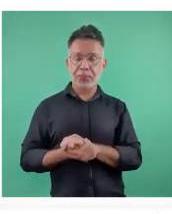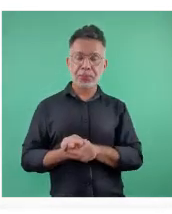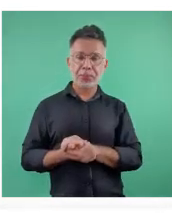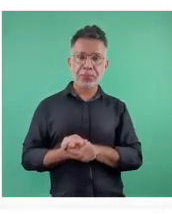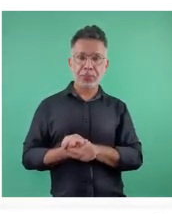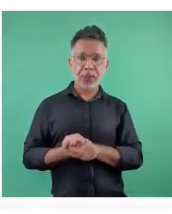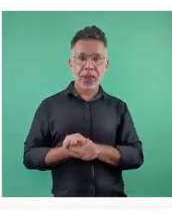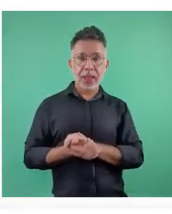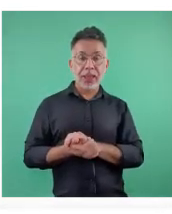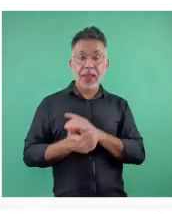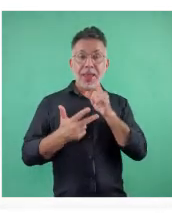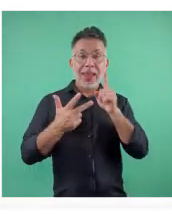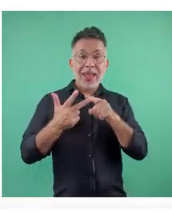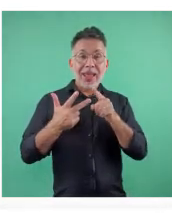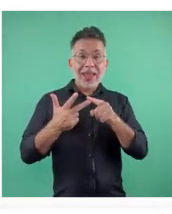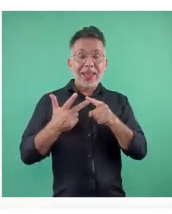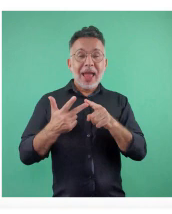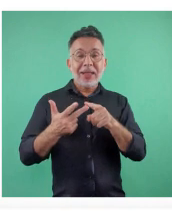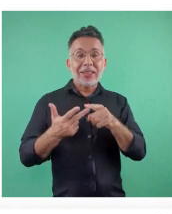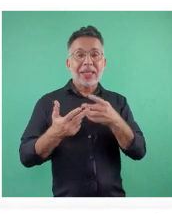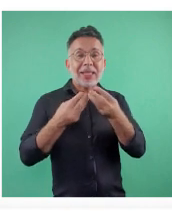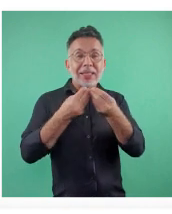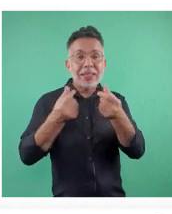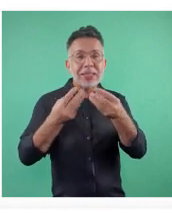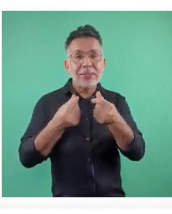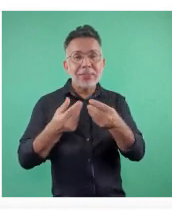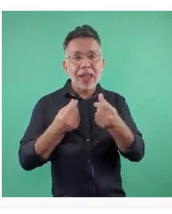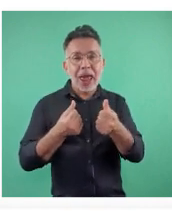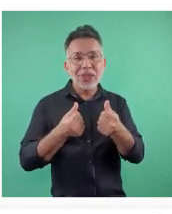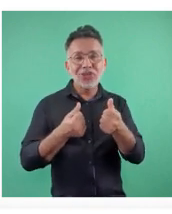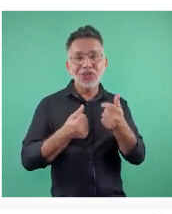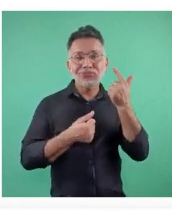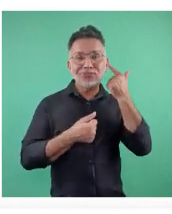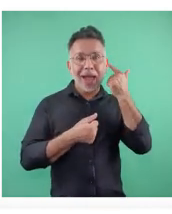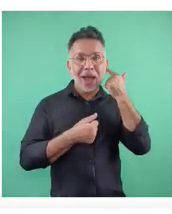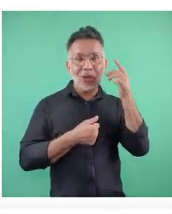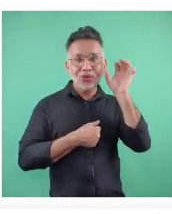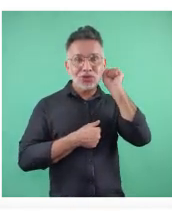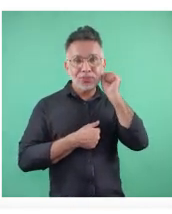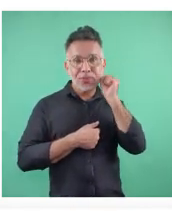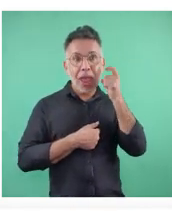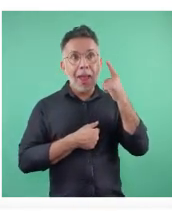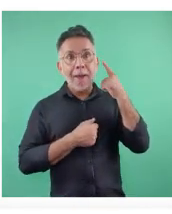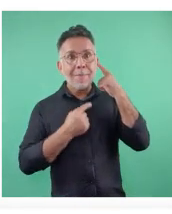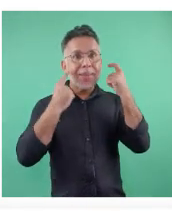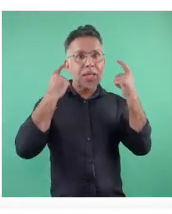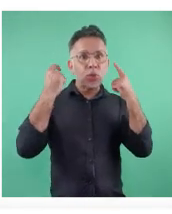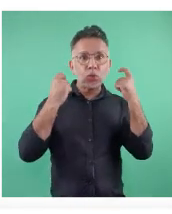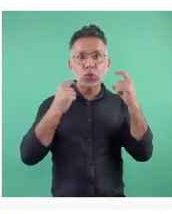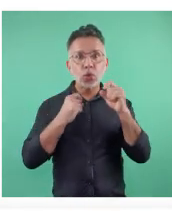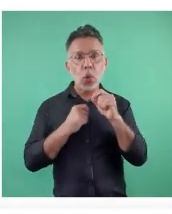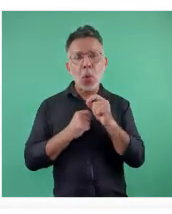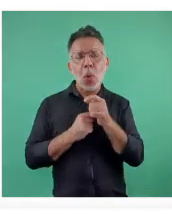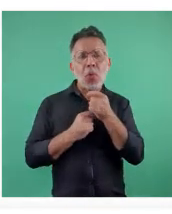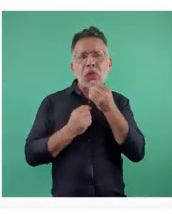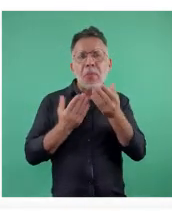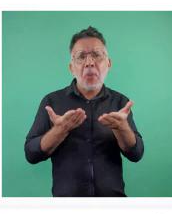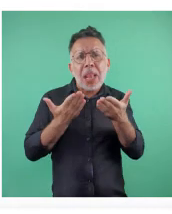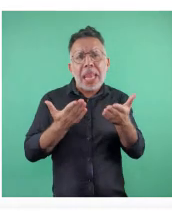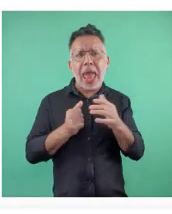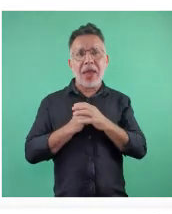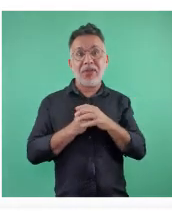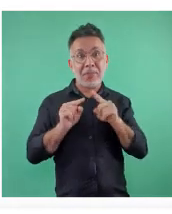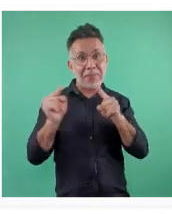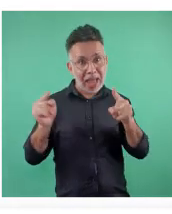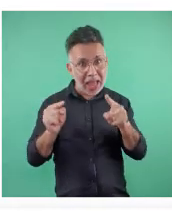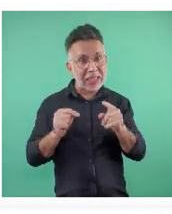Hipersensibilidades auditivas, algum tipo de sensibilidade para sons que nem intensos são, mas que podem ser mais baixos, mas